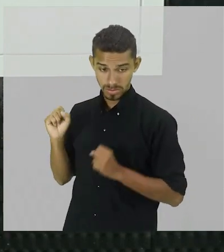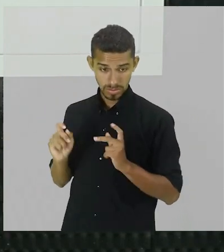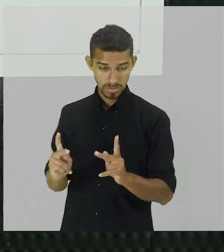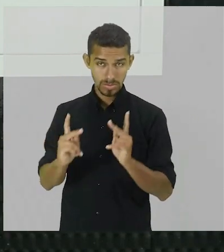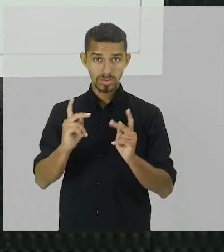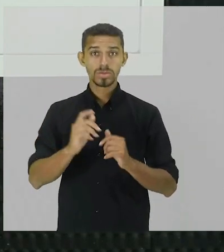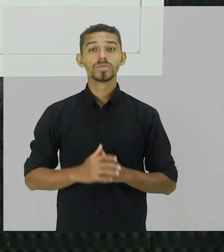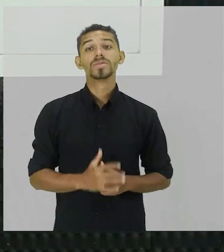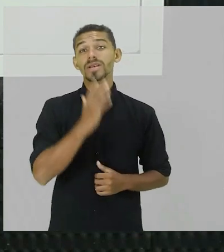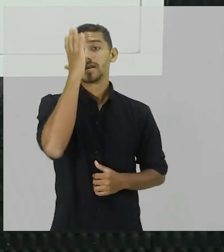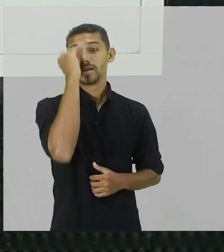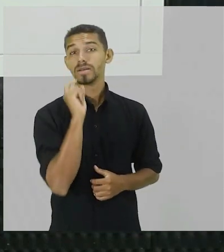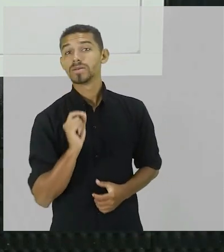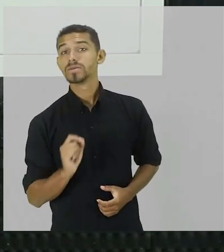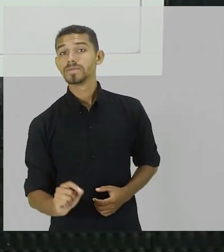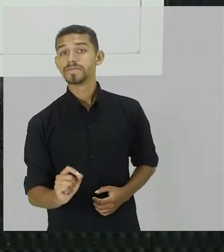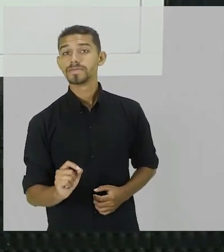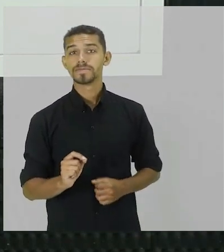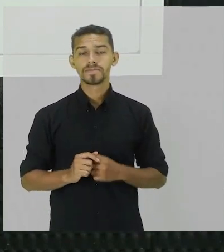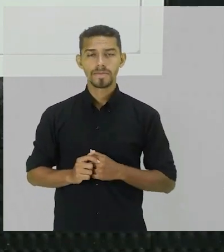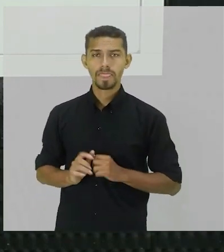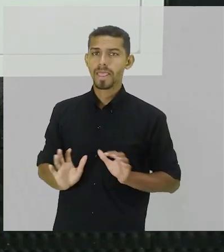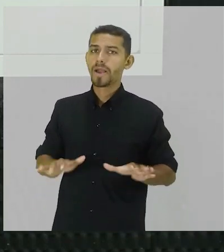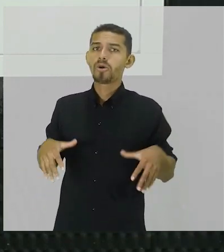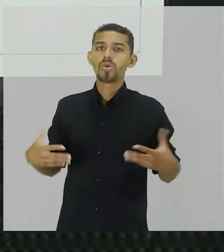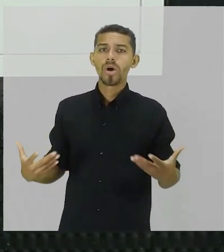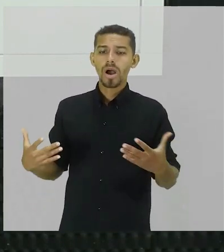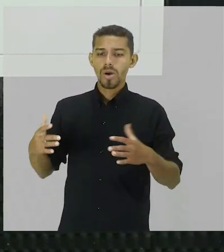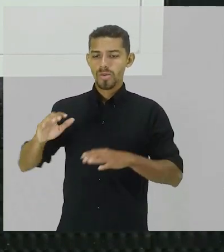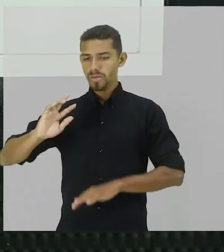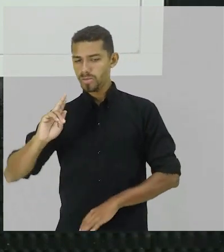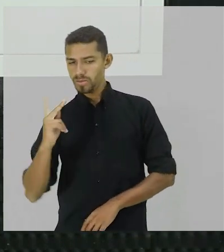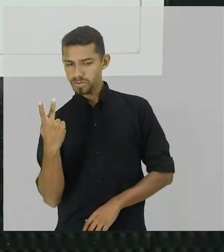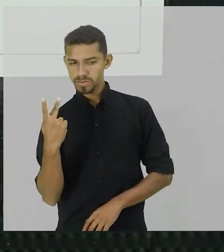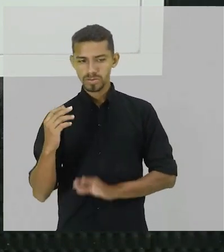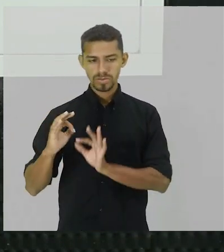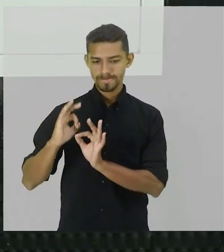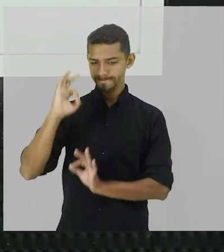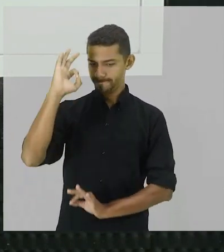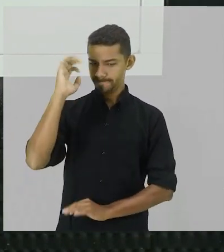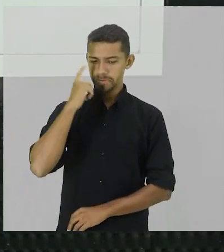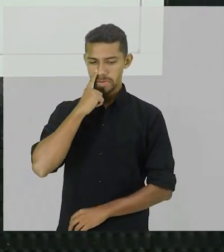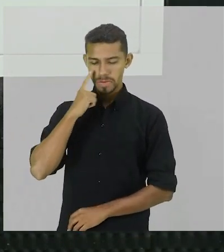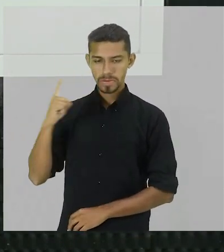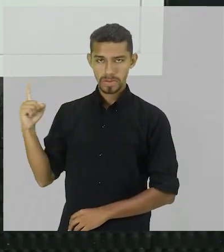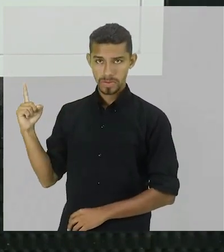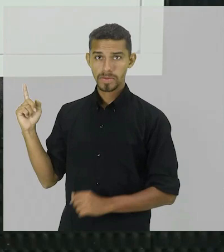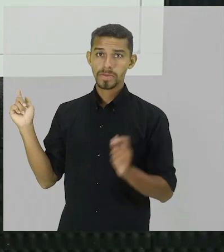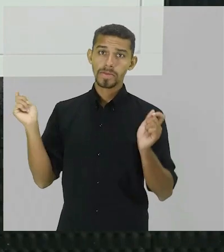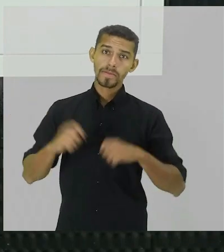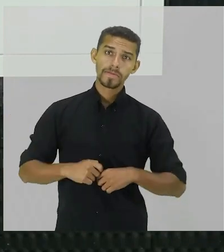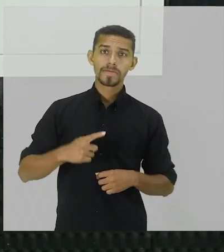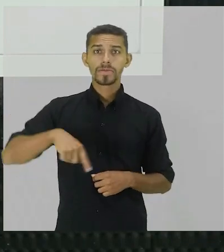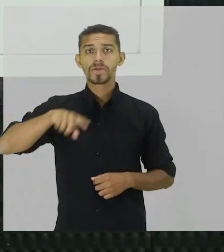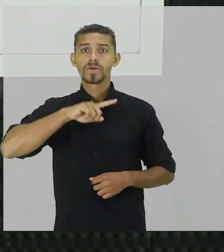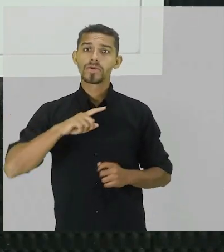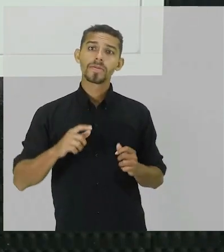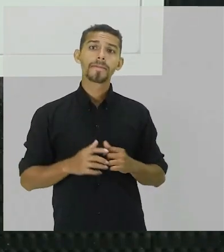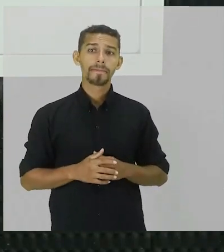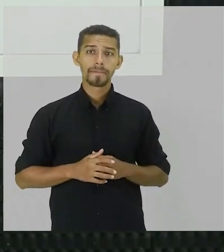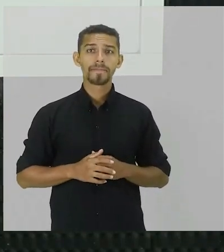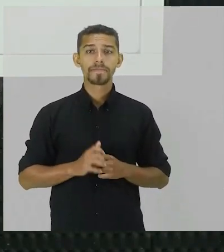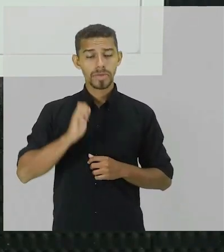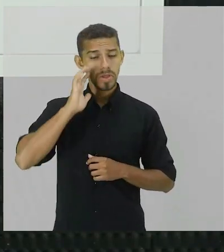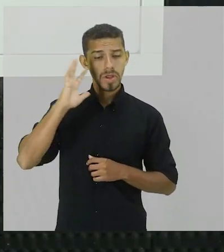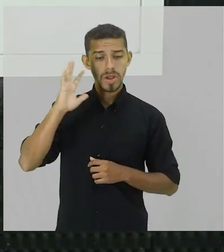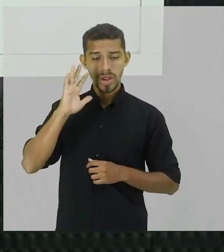Então o que ele quer saber? Ele quer saber qual a altura que ele deve instalar essa luminária para que ele possa